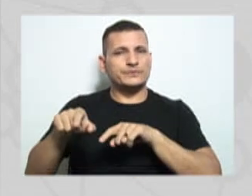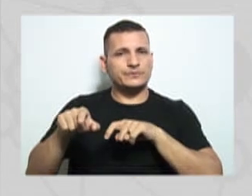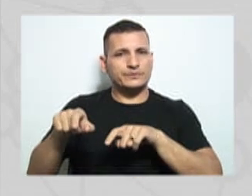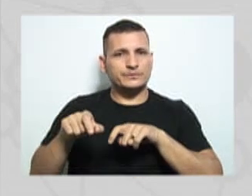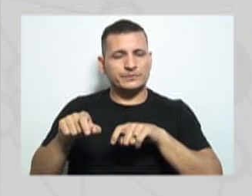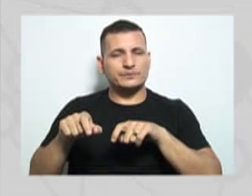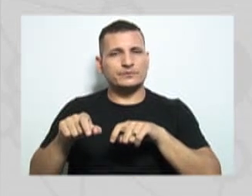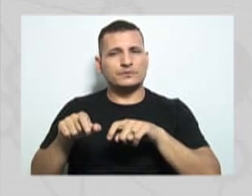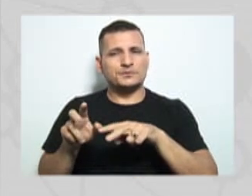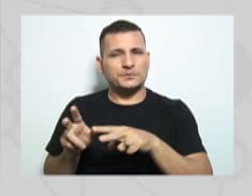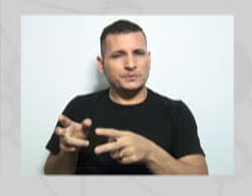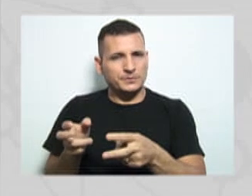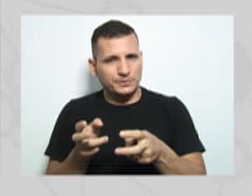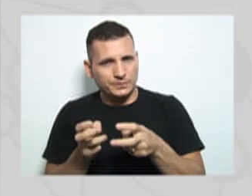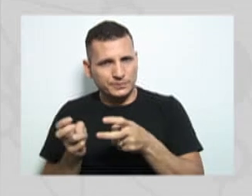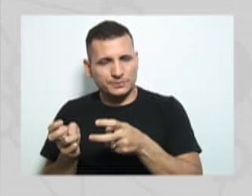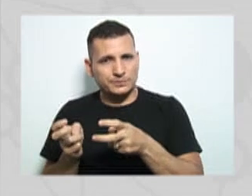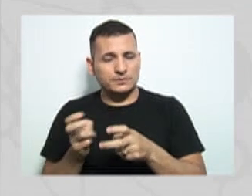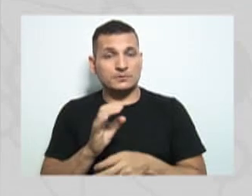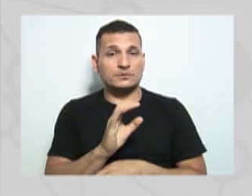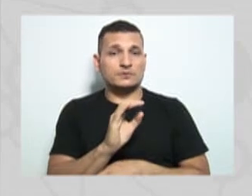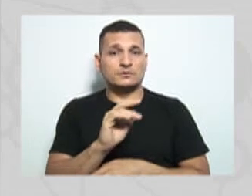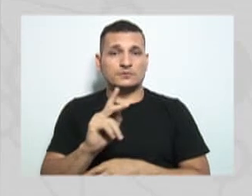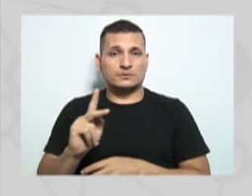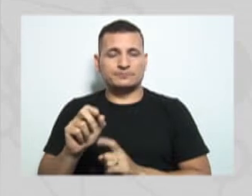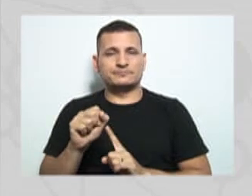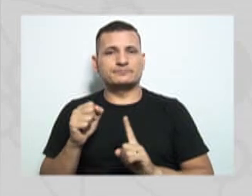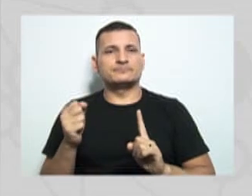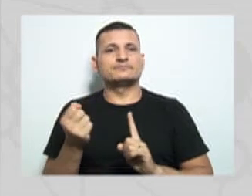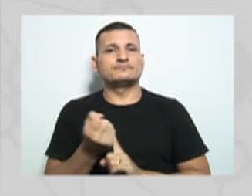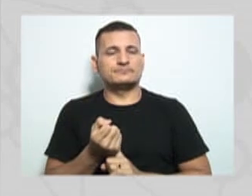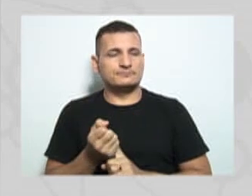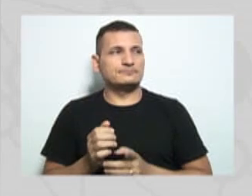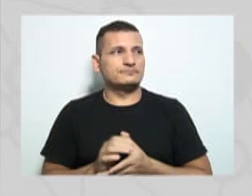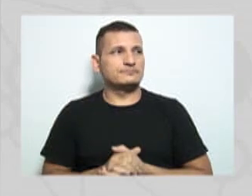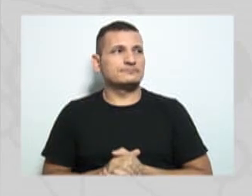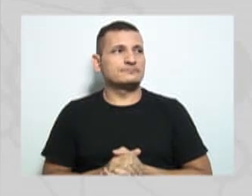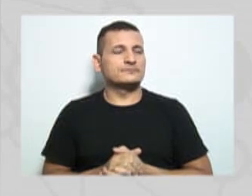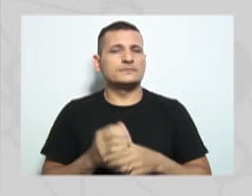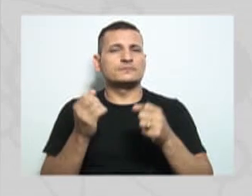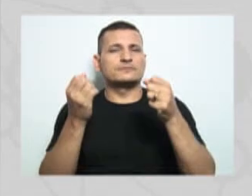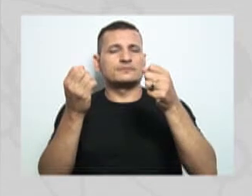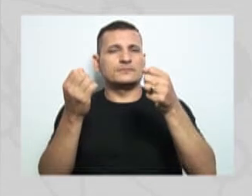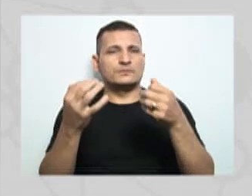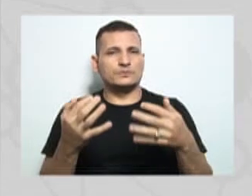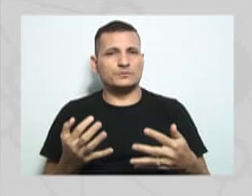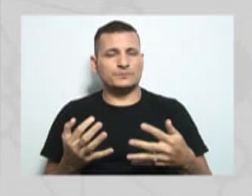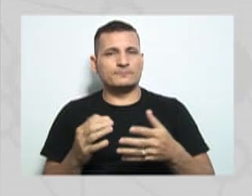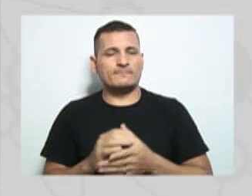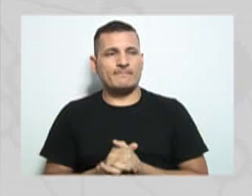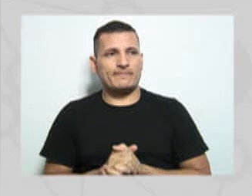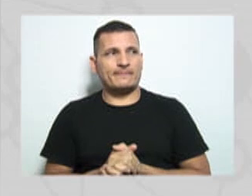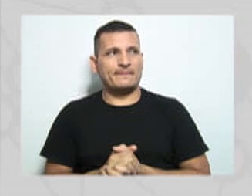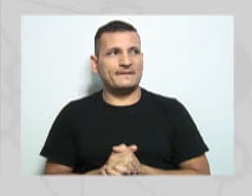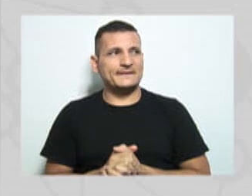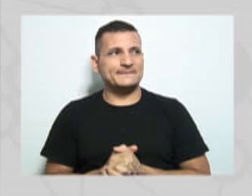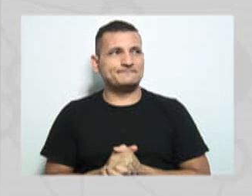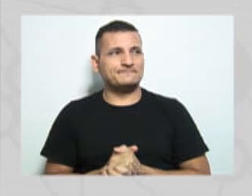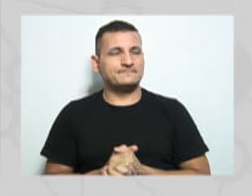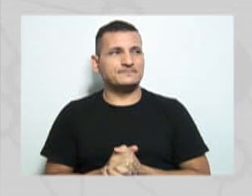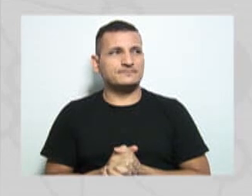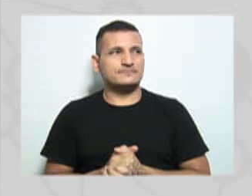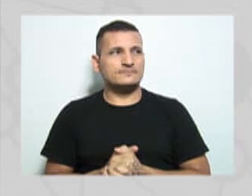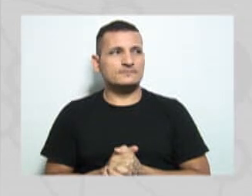agropecuários e extrativistas e as cooperativas sociais. Aí ela explica a questão conforme solicita no